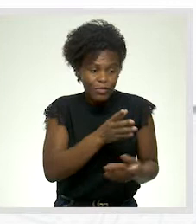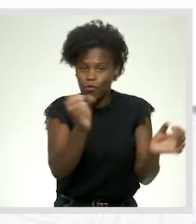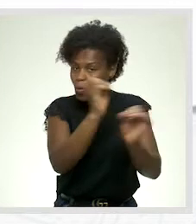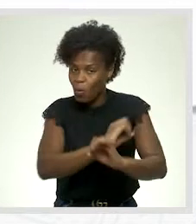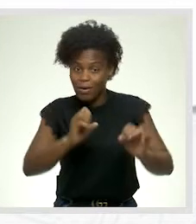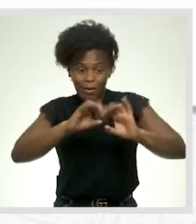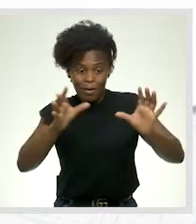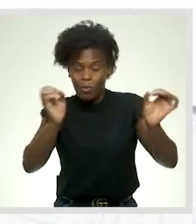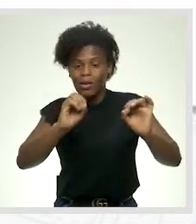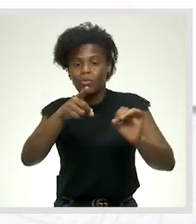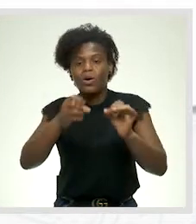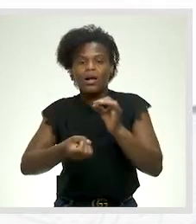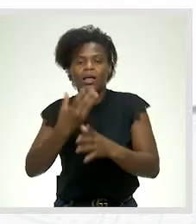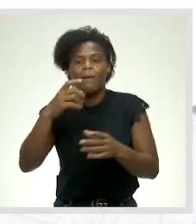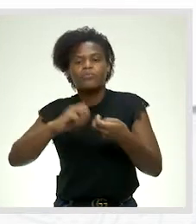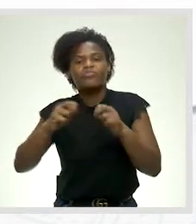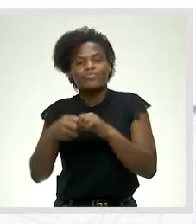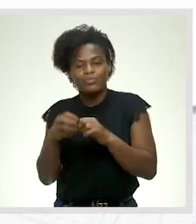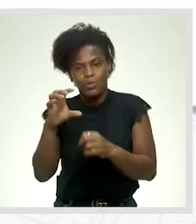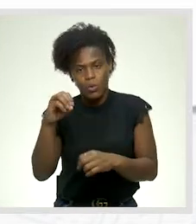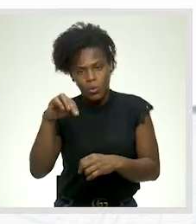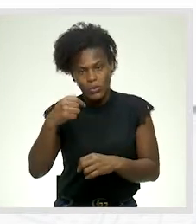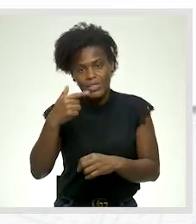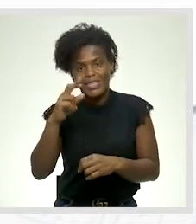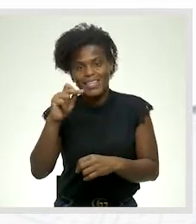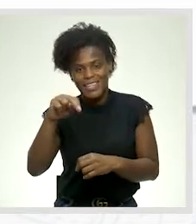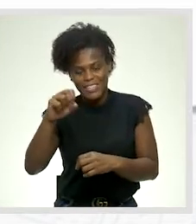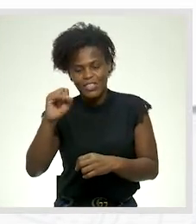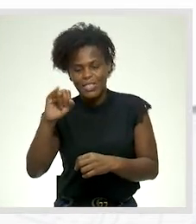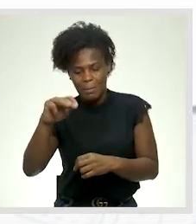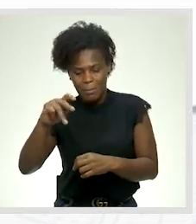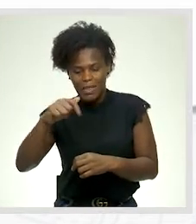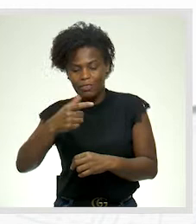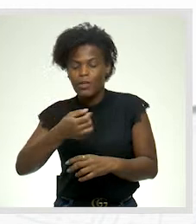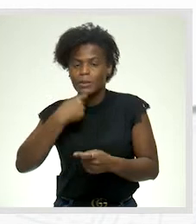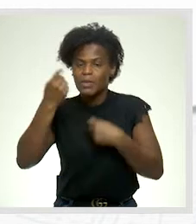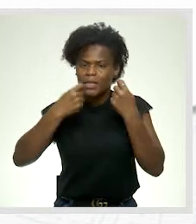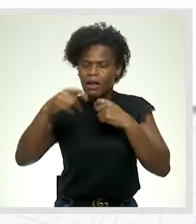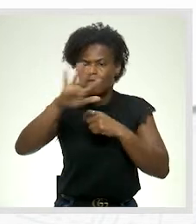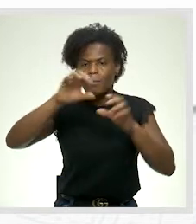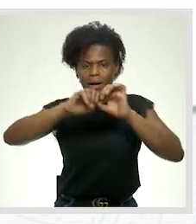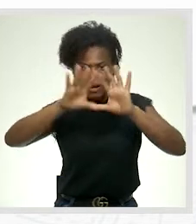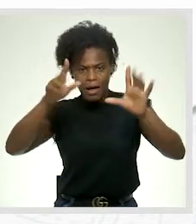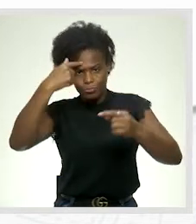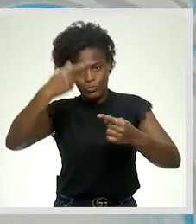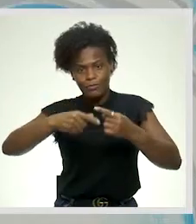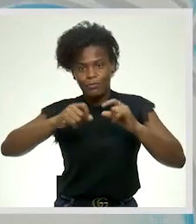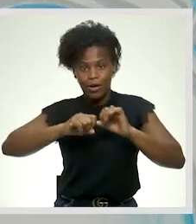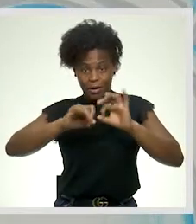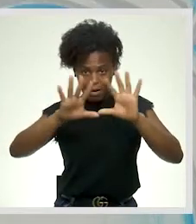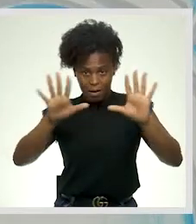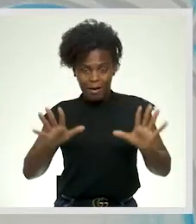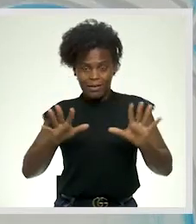está a causar constrangimentos. Expressar de forma clara, objetiva e com transparência. Isso é